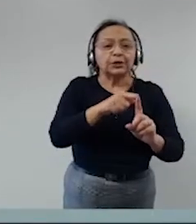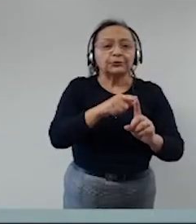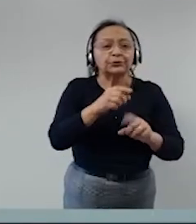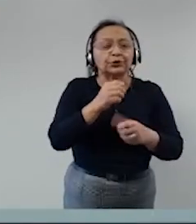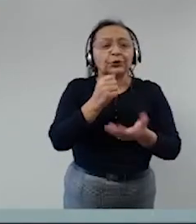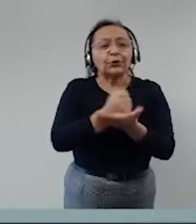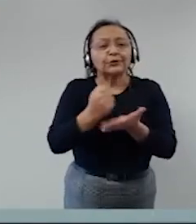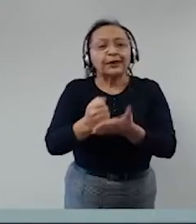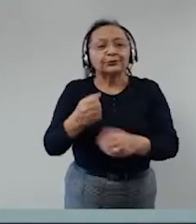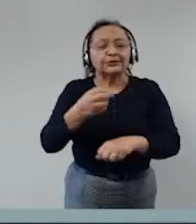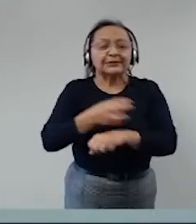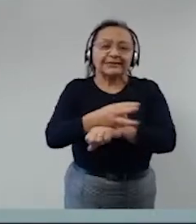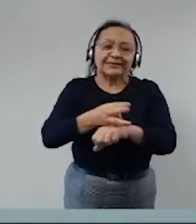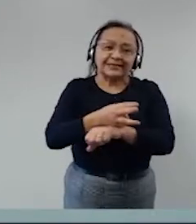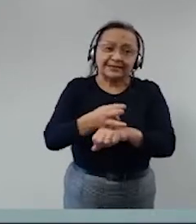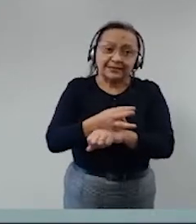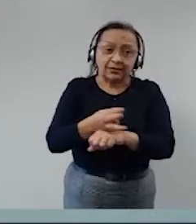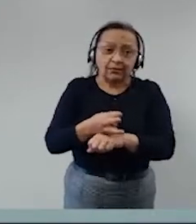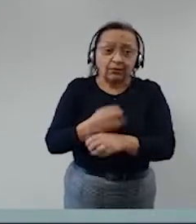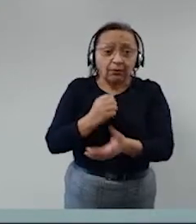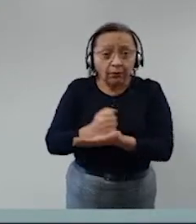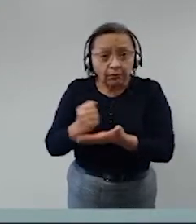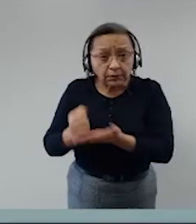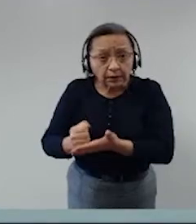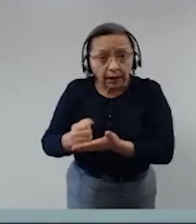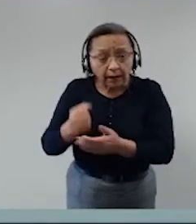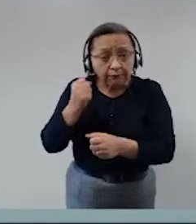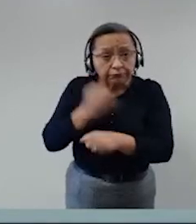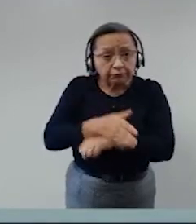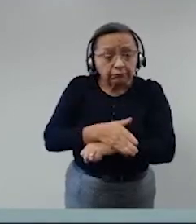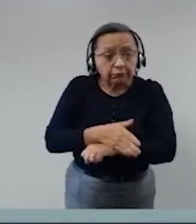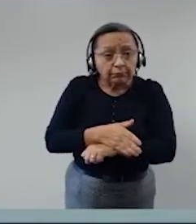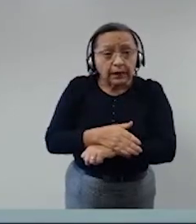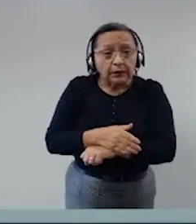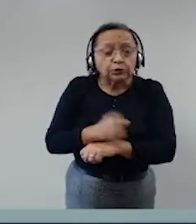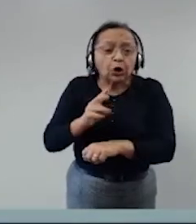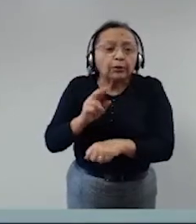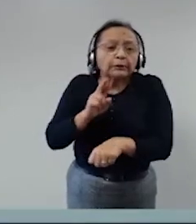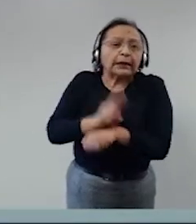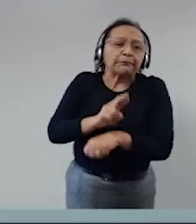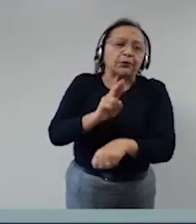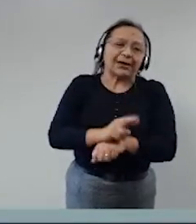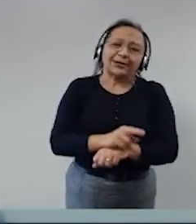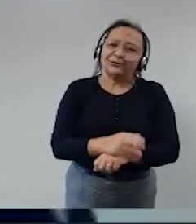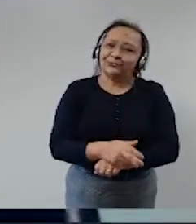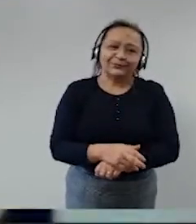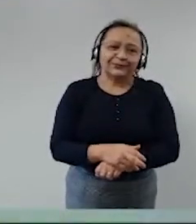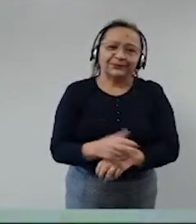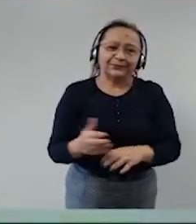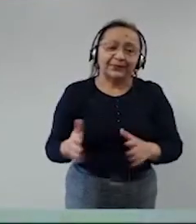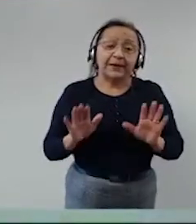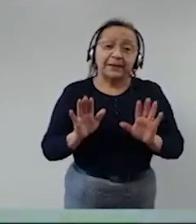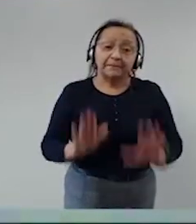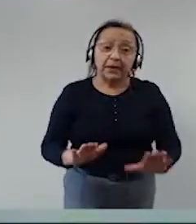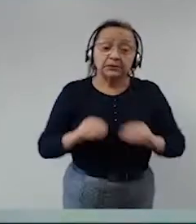de contratação de mão de obra por empresa temporária. Mas o Supremo Tribunal disse